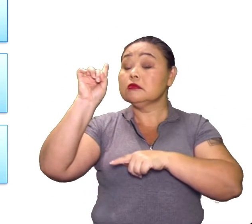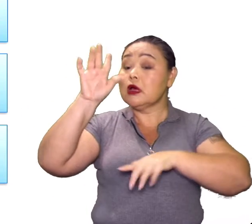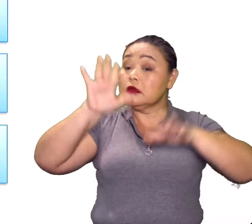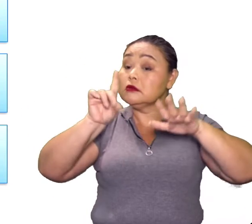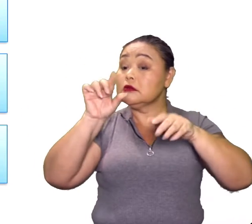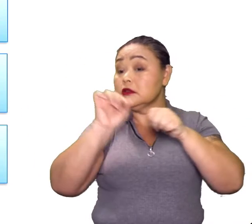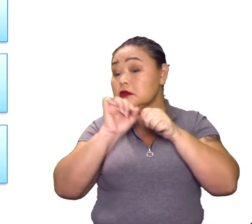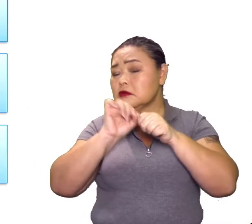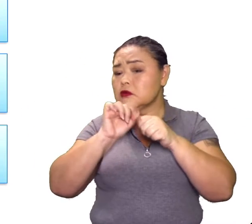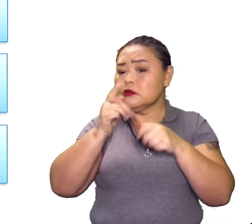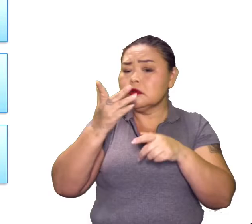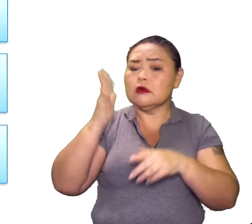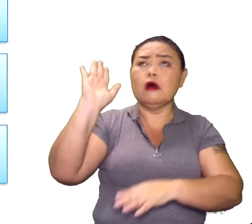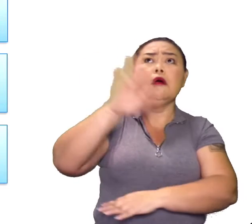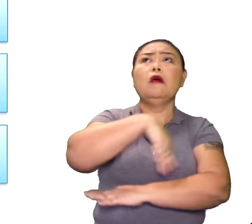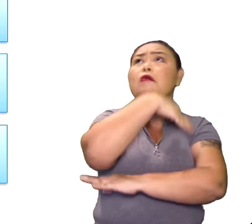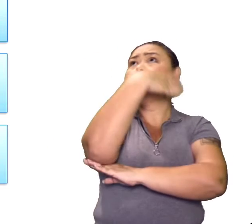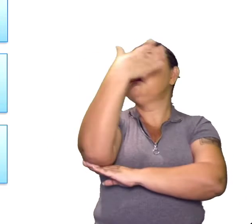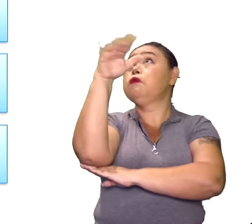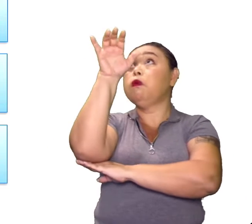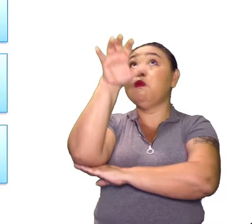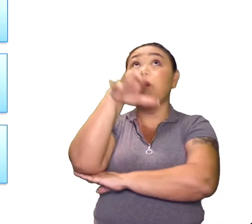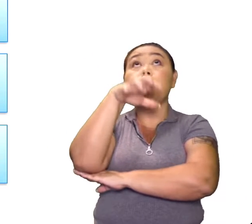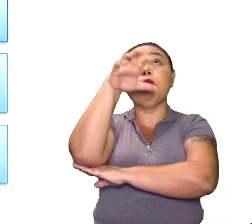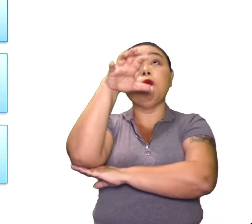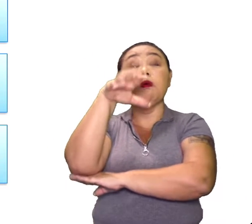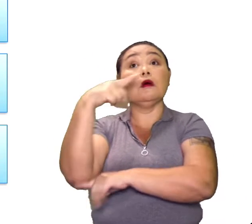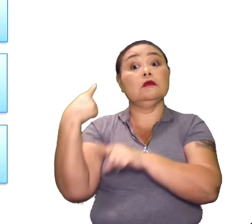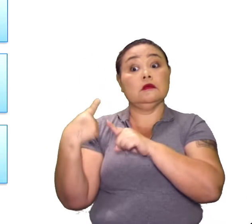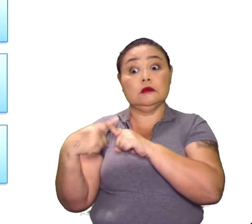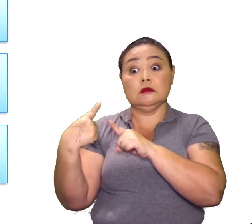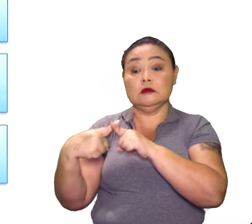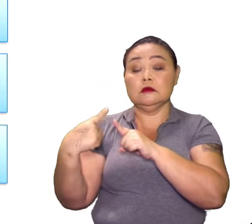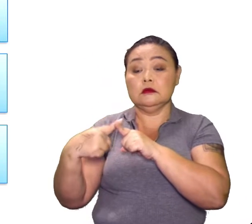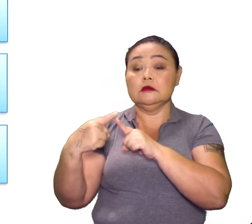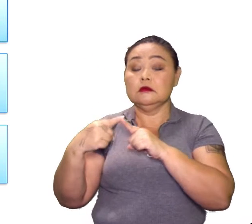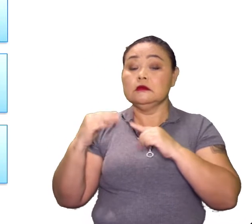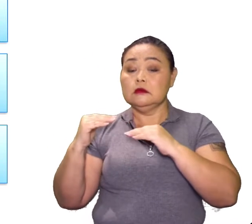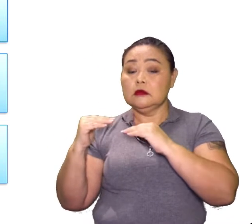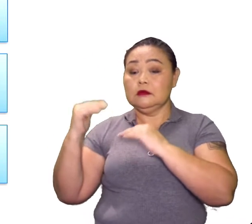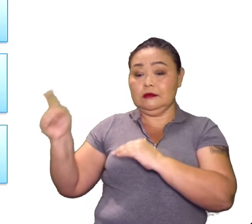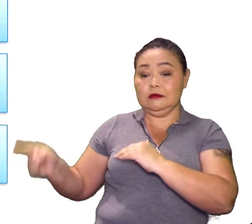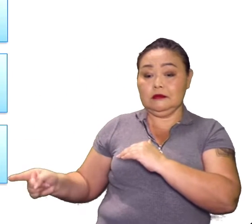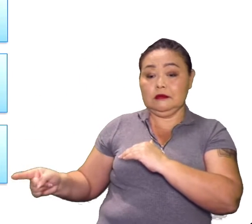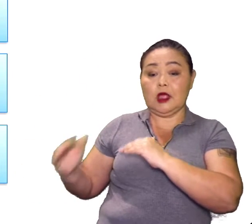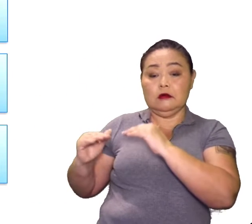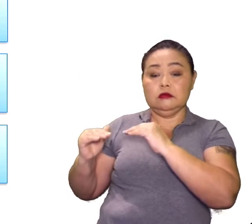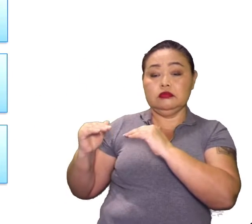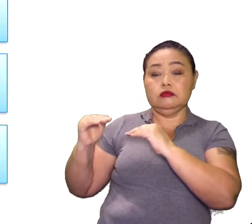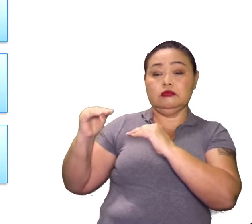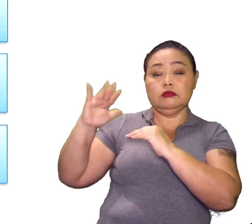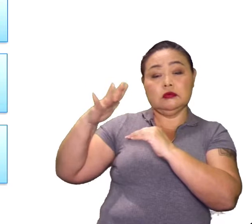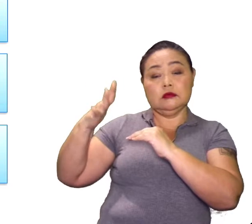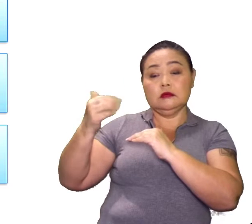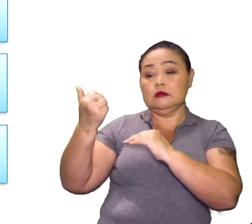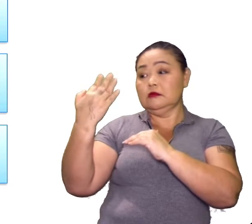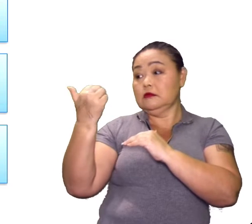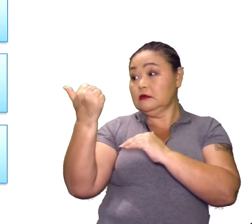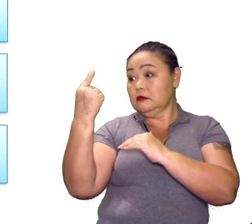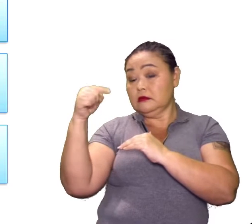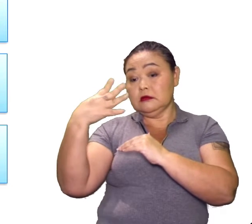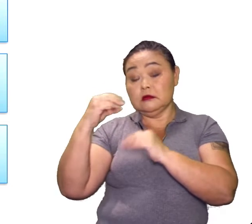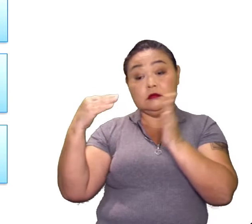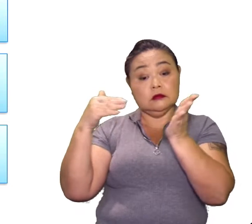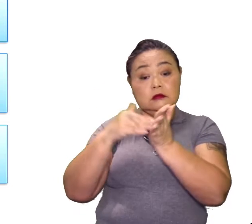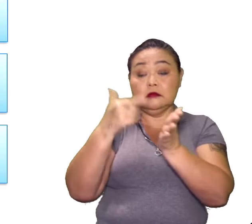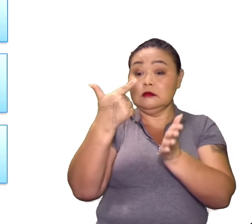tem dias que chove quase o dia inteiro. Mas, e por quê? Nós temos um alto índice de precipitação que varia de